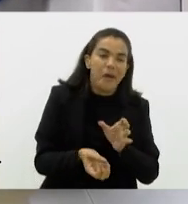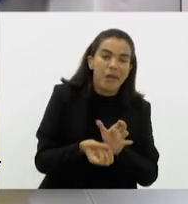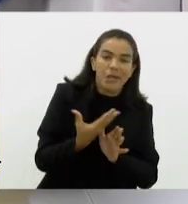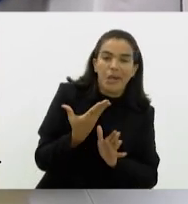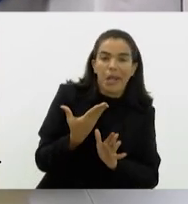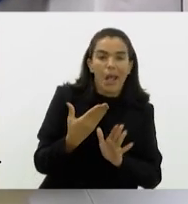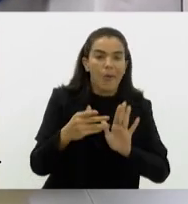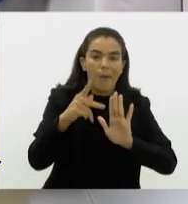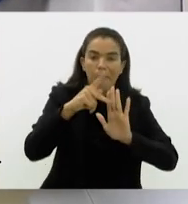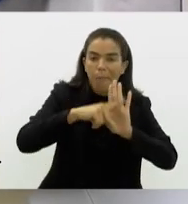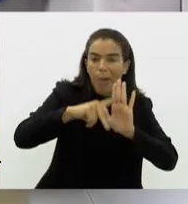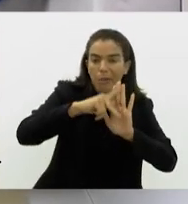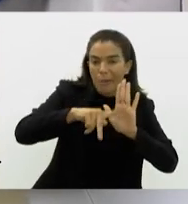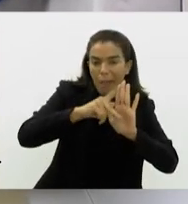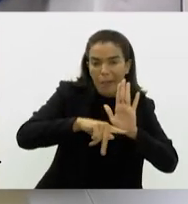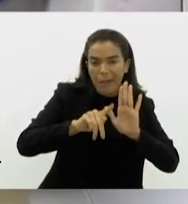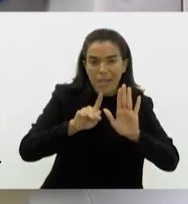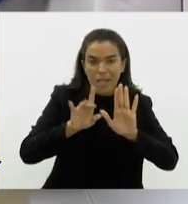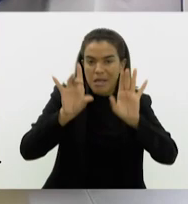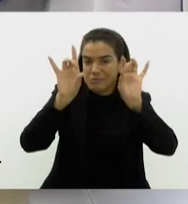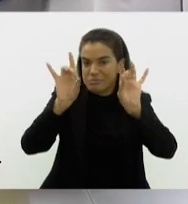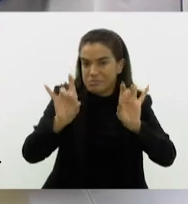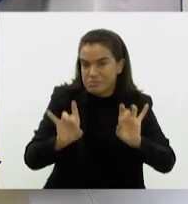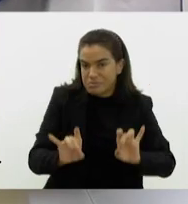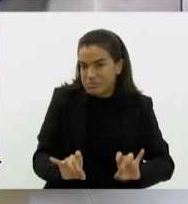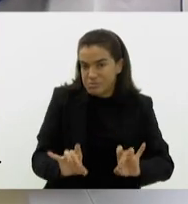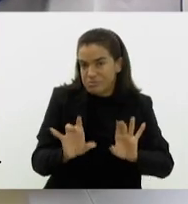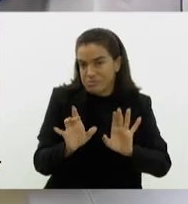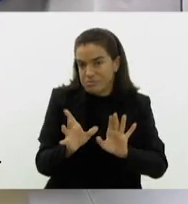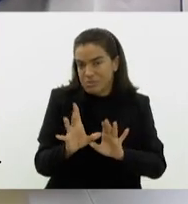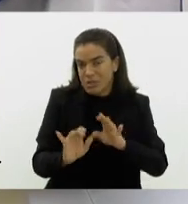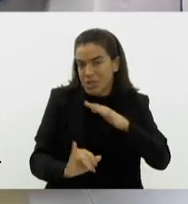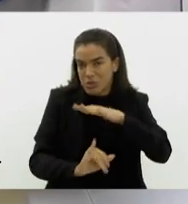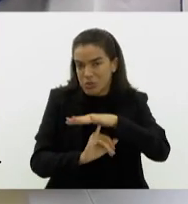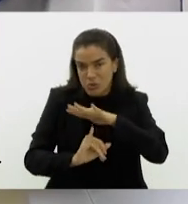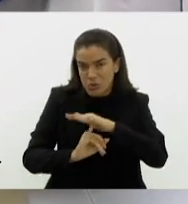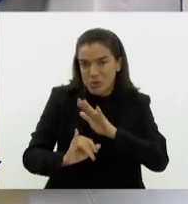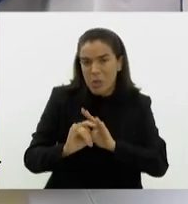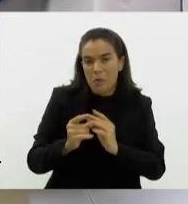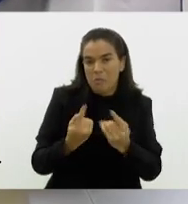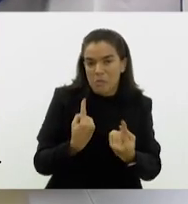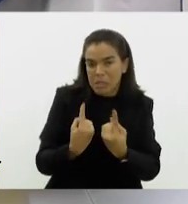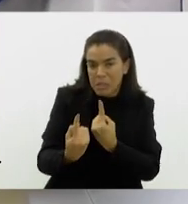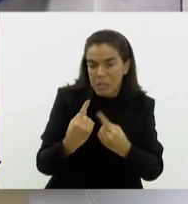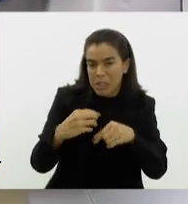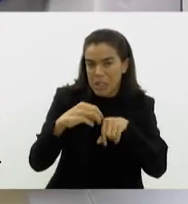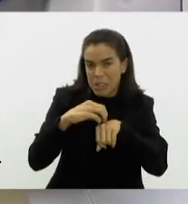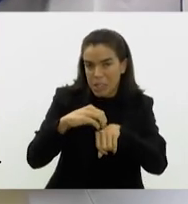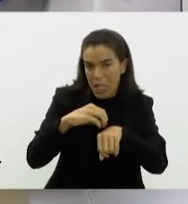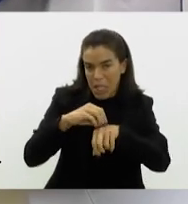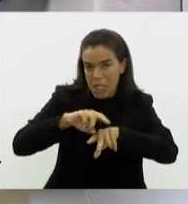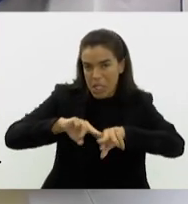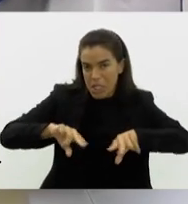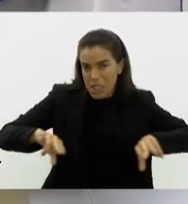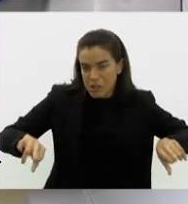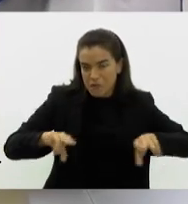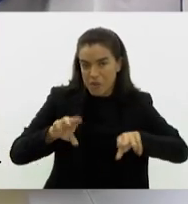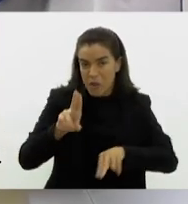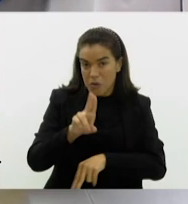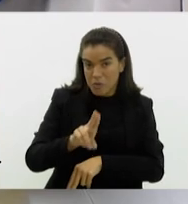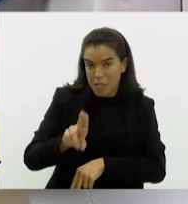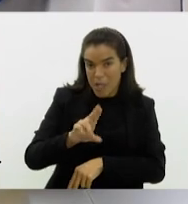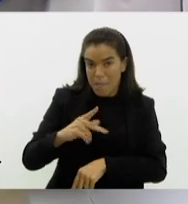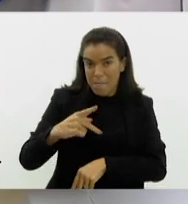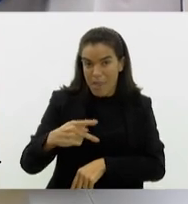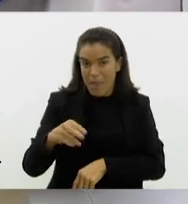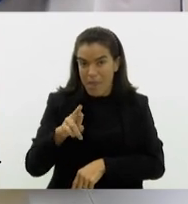uma portaria exclusiva do órgão de trânsito do Estado, ou se vai aguardar o CONTRAN, se vai utilizar da